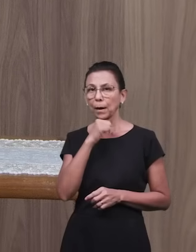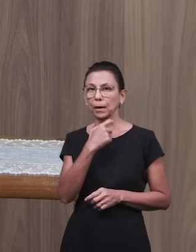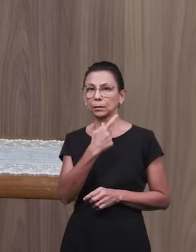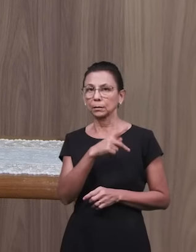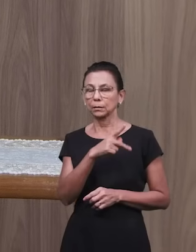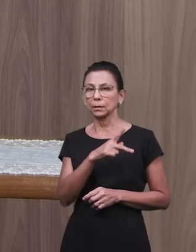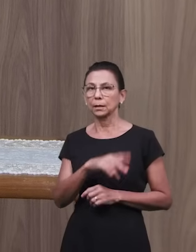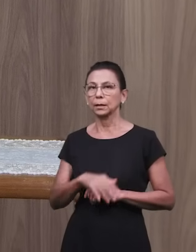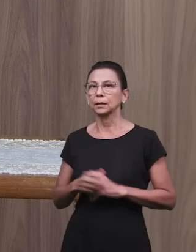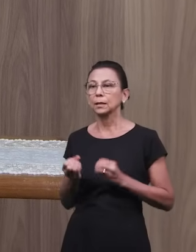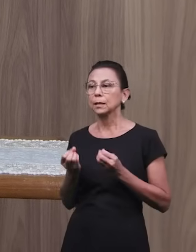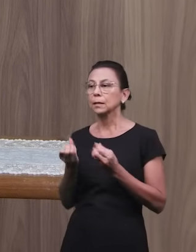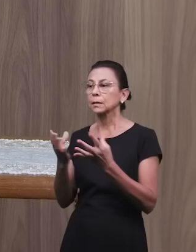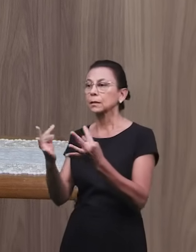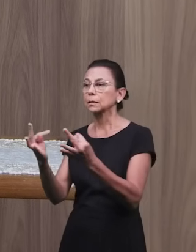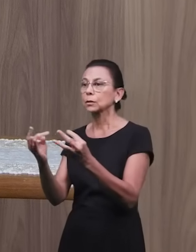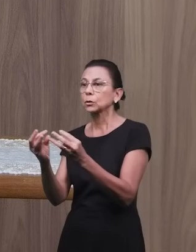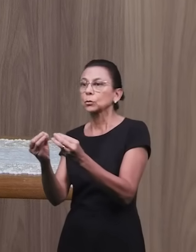o vestido,